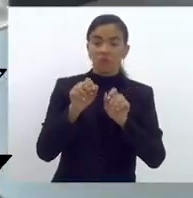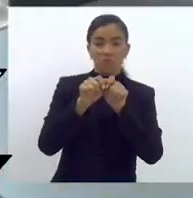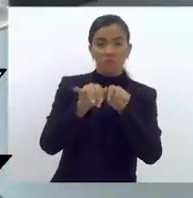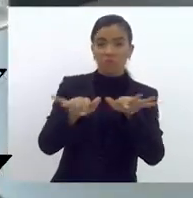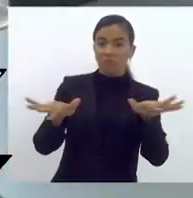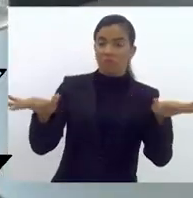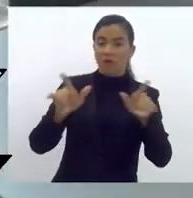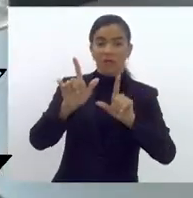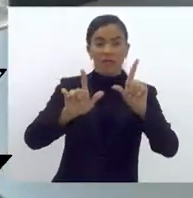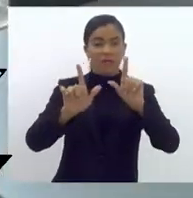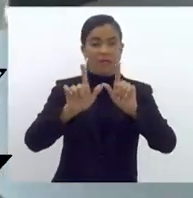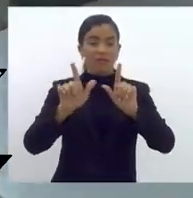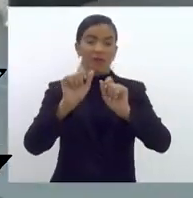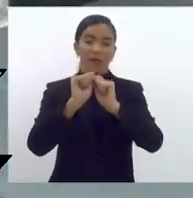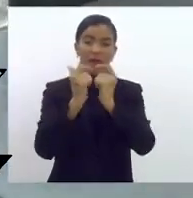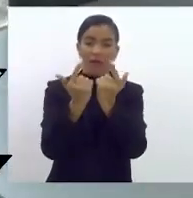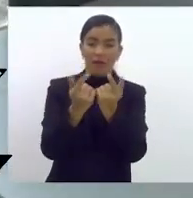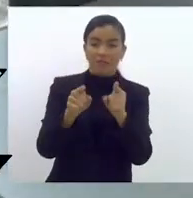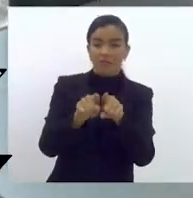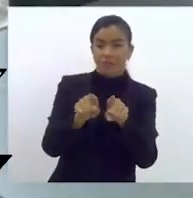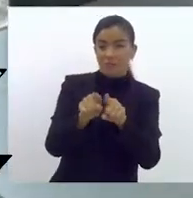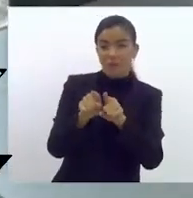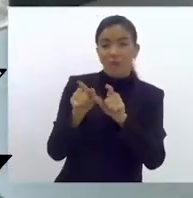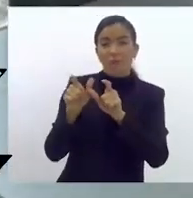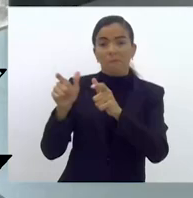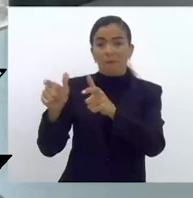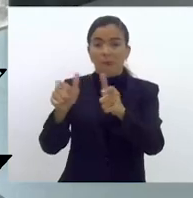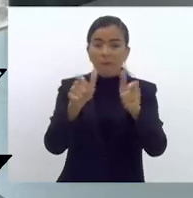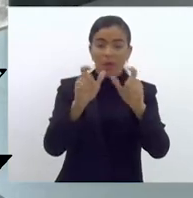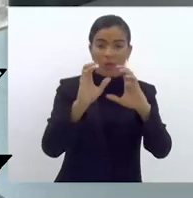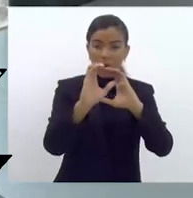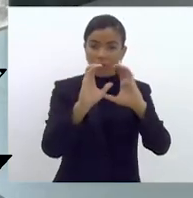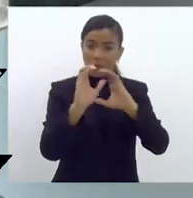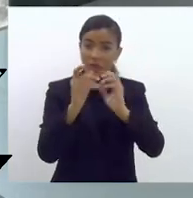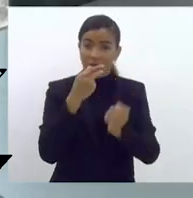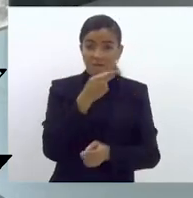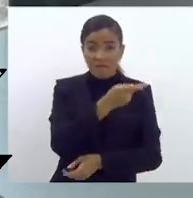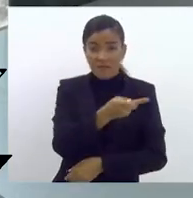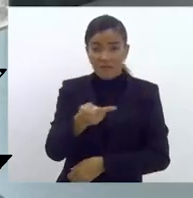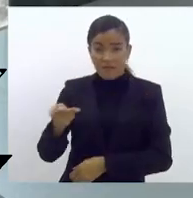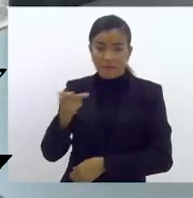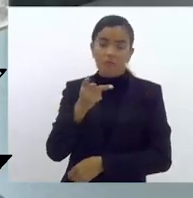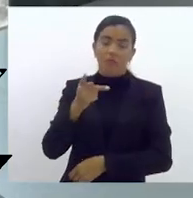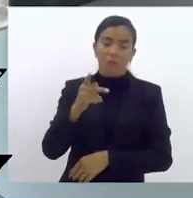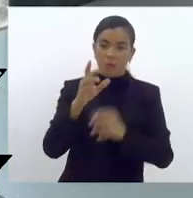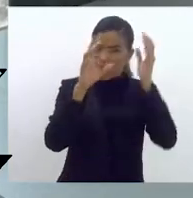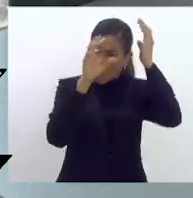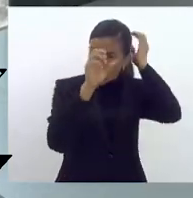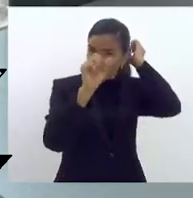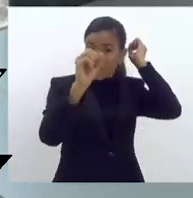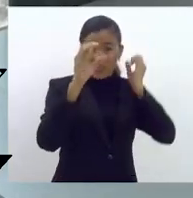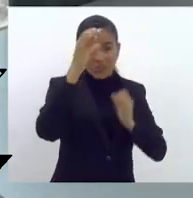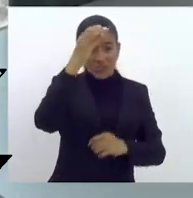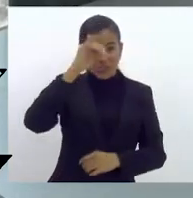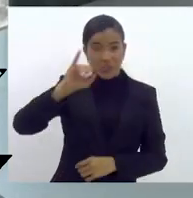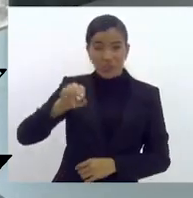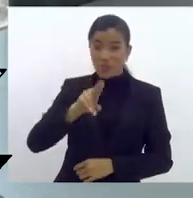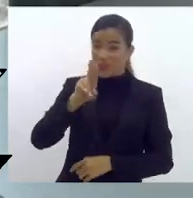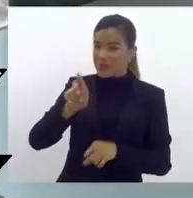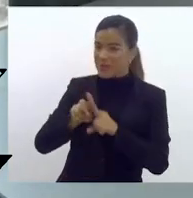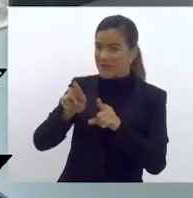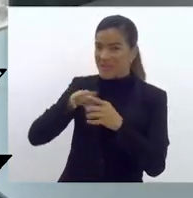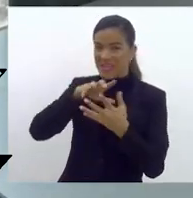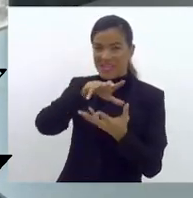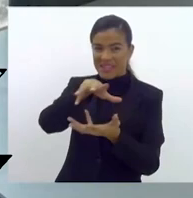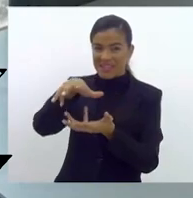aí na nos órgãos de comunicação essa visita do concurso japonês também a tia Ju internacionalista deputada tia